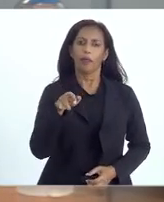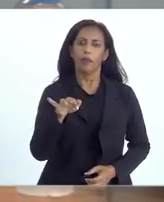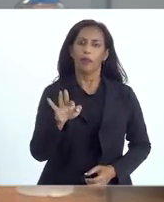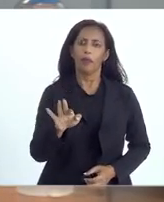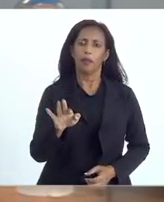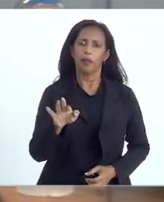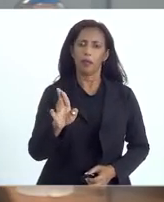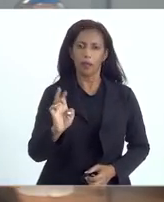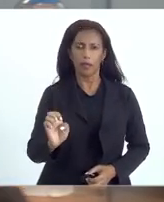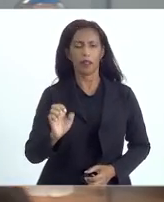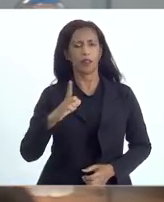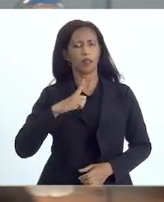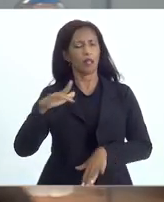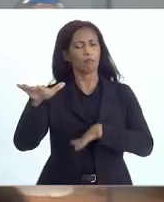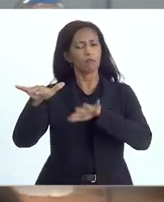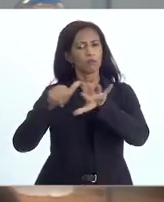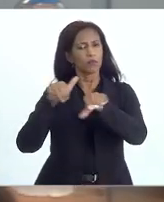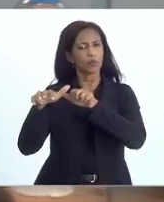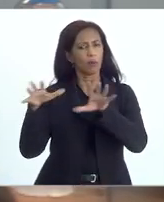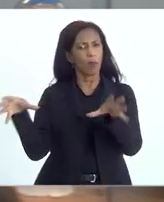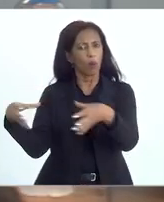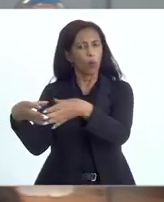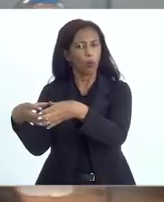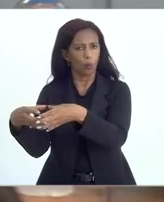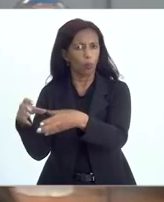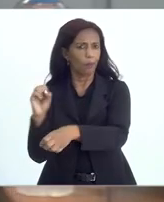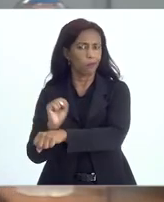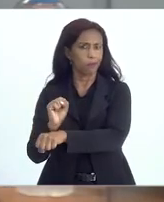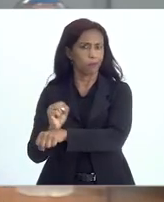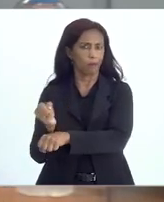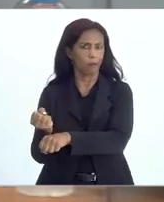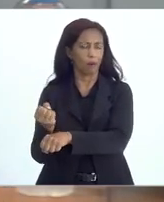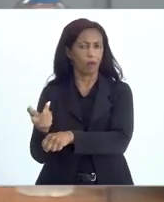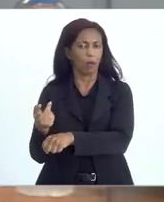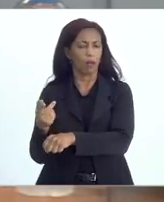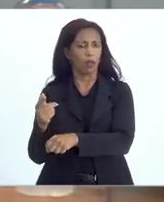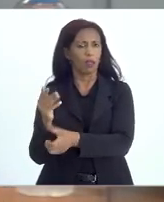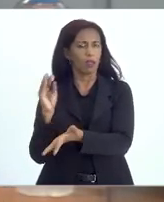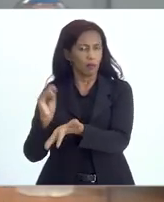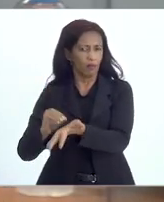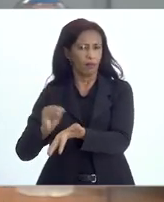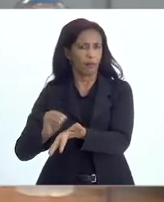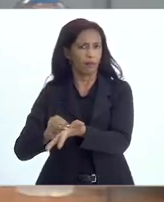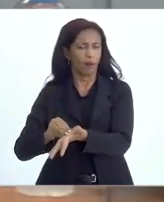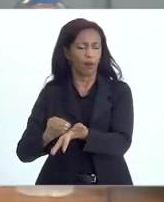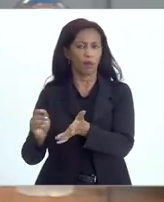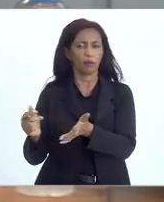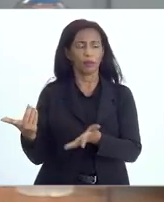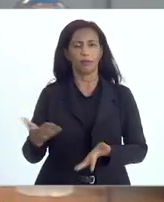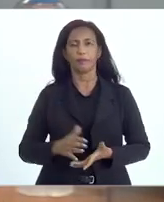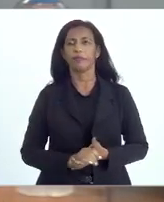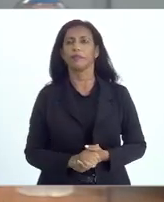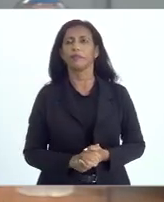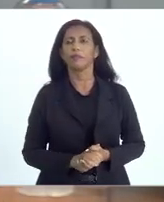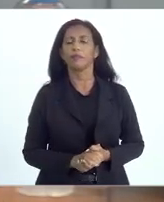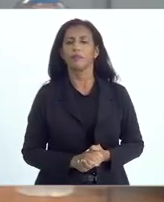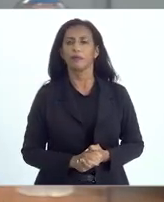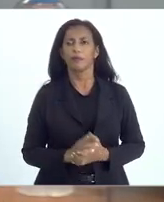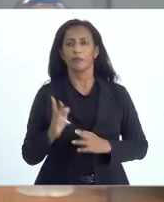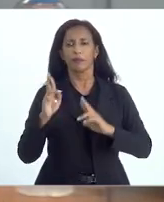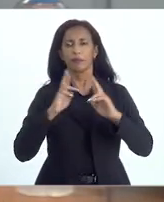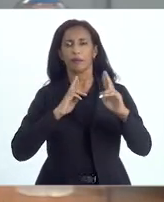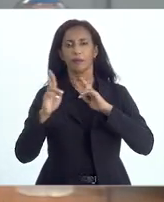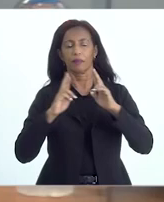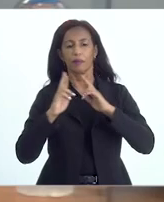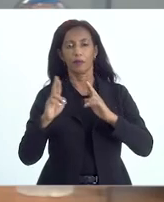indicativa de chamar tão logo uma um grupo restante então o primeiro ponto seria esse em